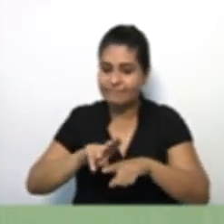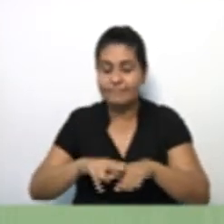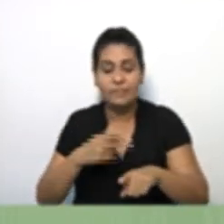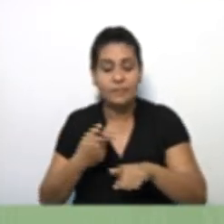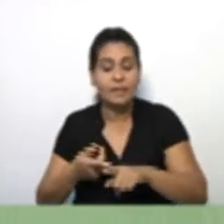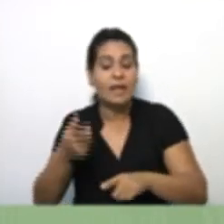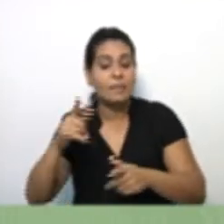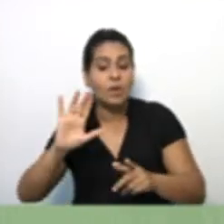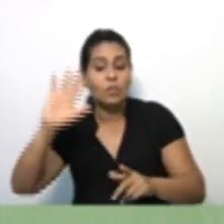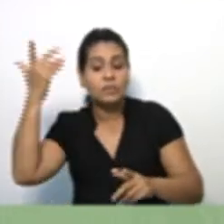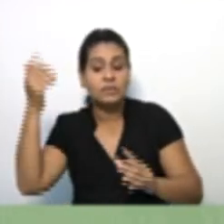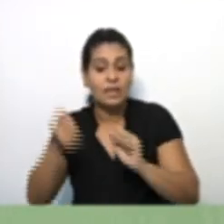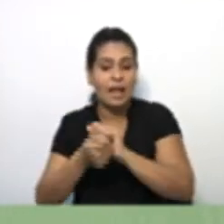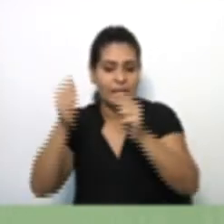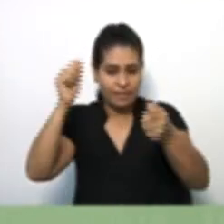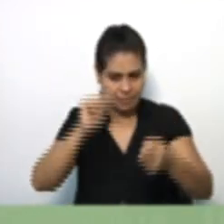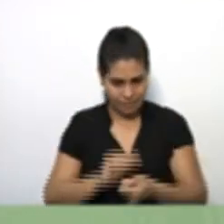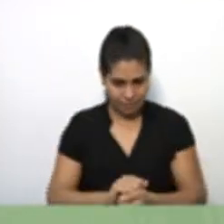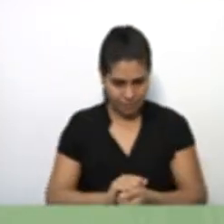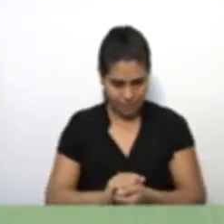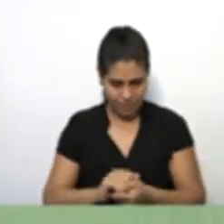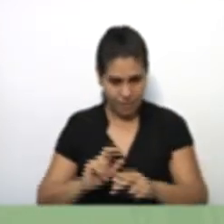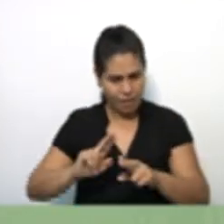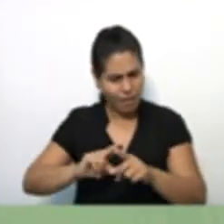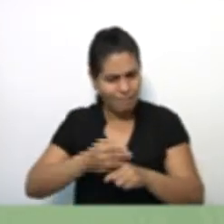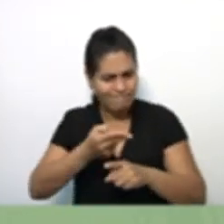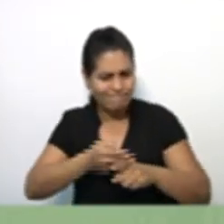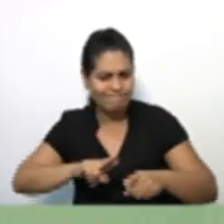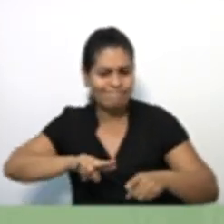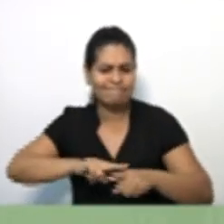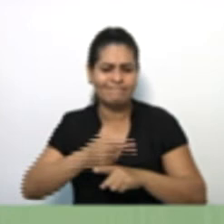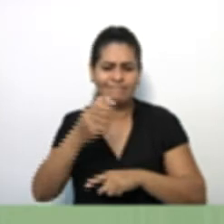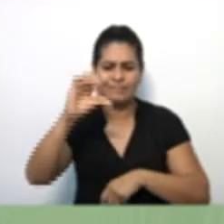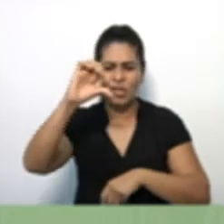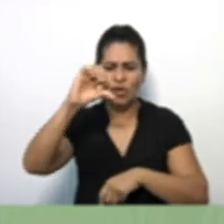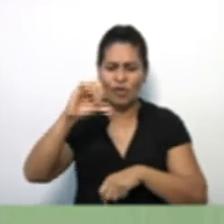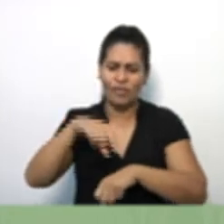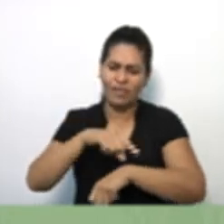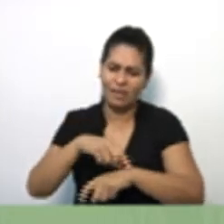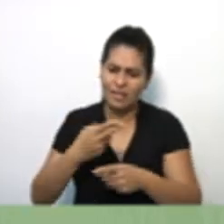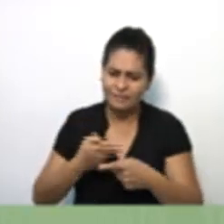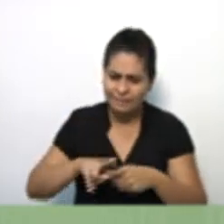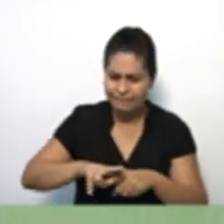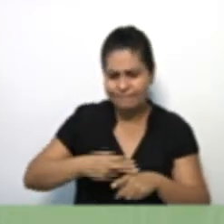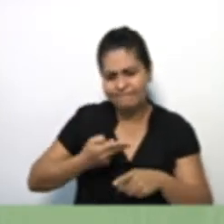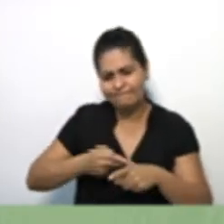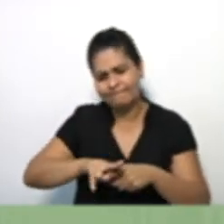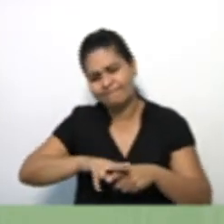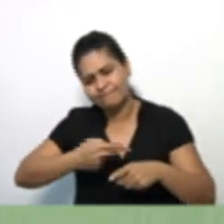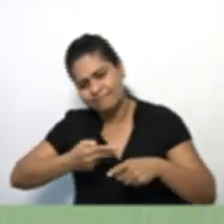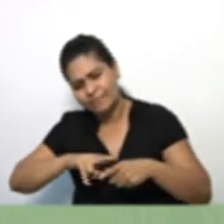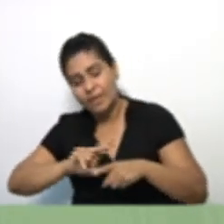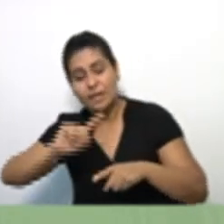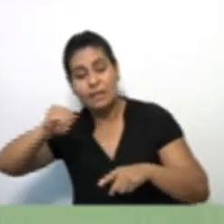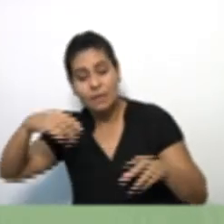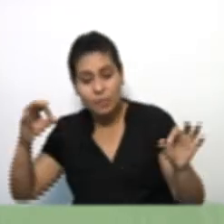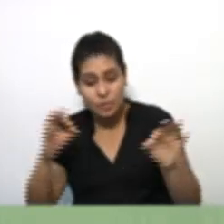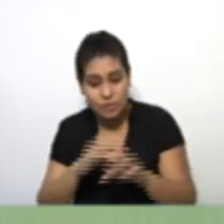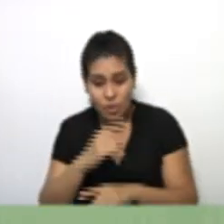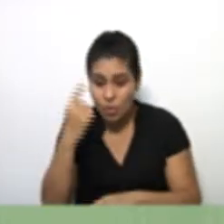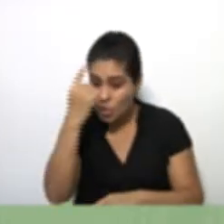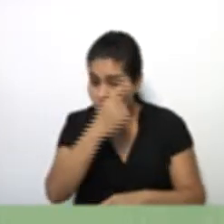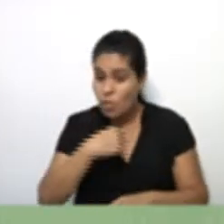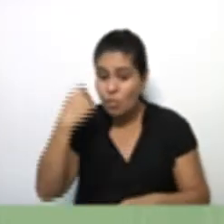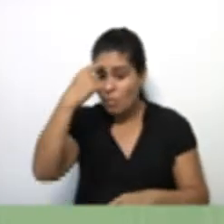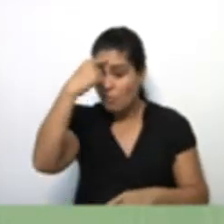adequar-se às mudanças. O machado dele não estava afiado, ele passou 9 horas afiando e depois, uma hora,